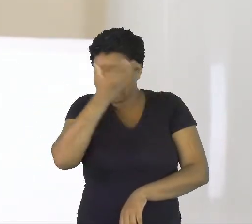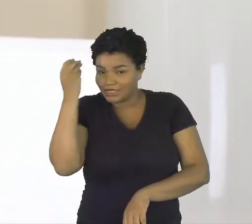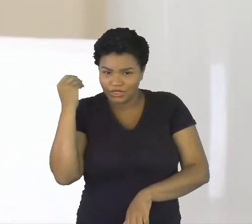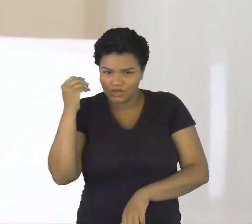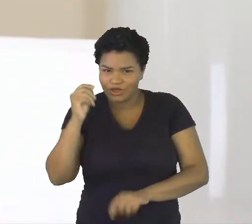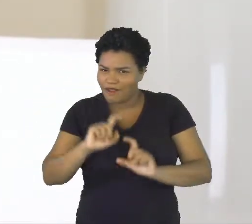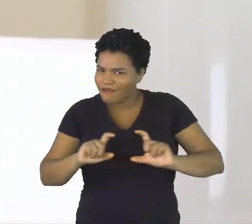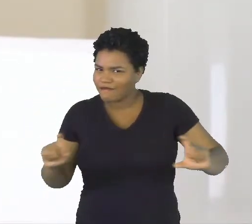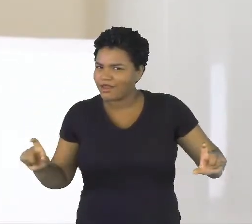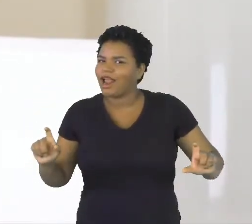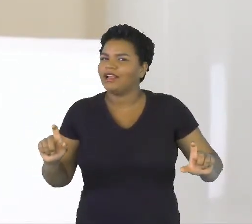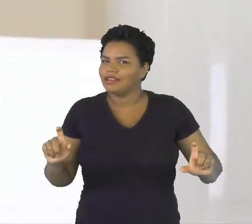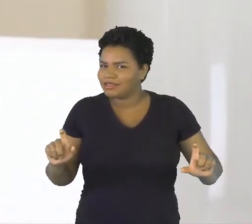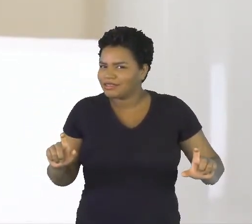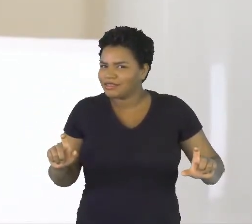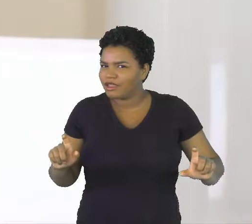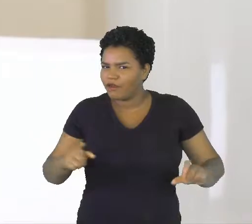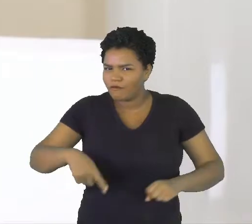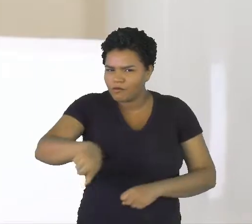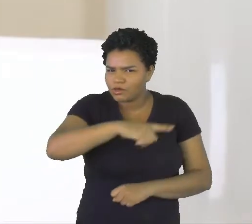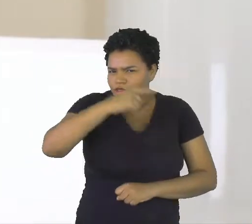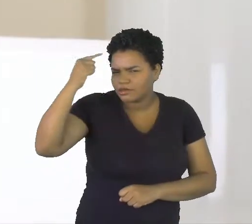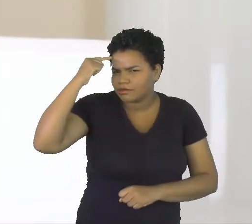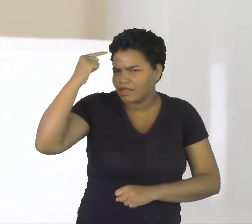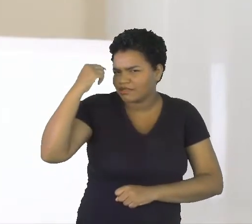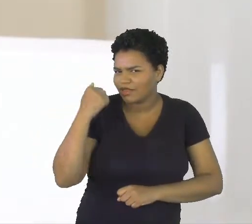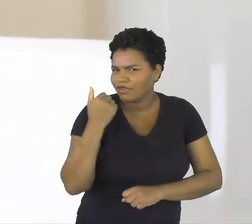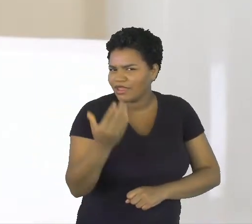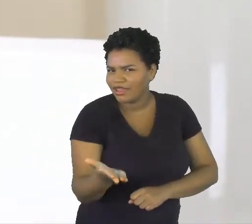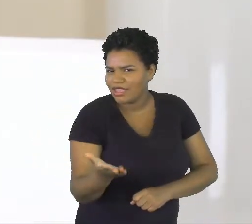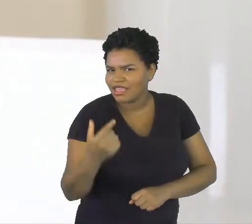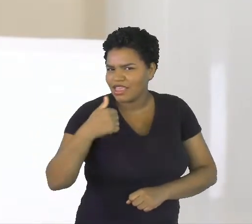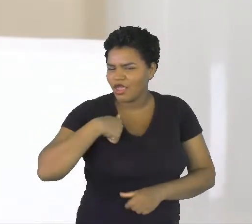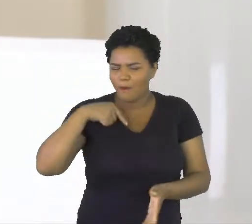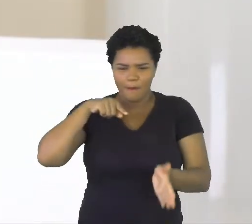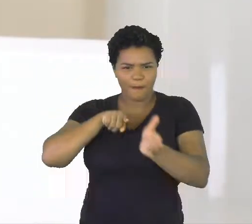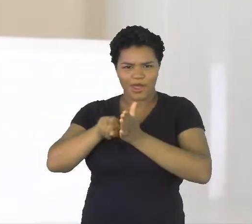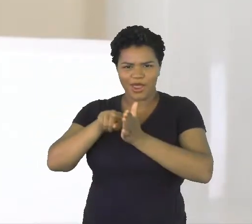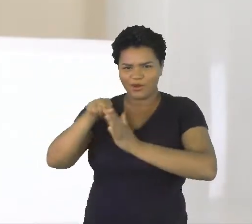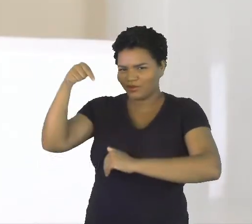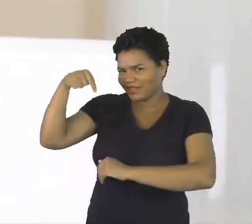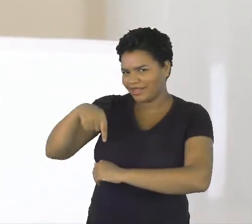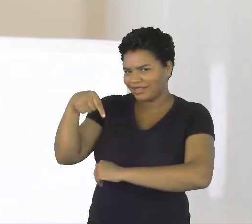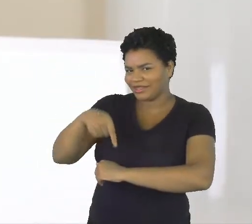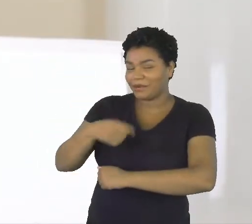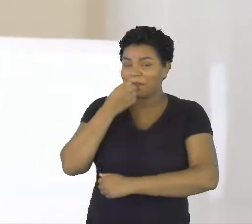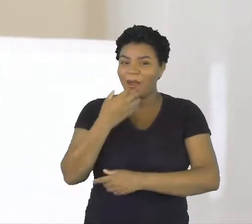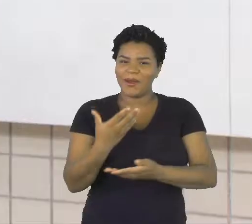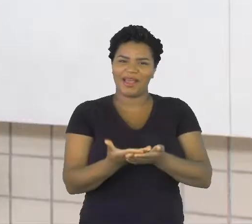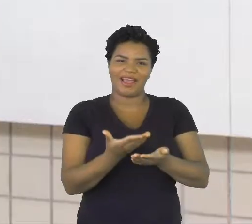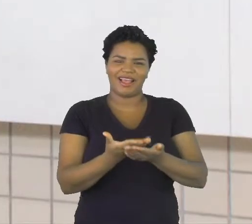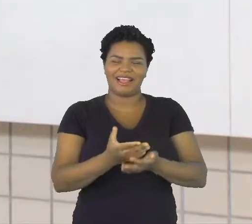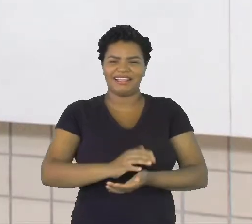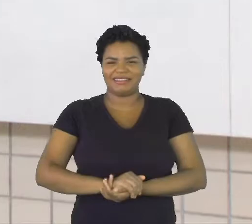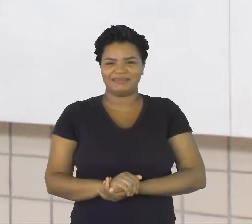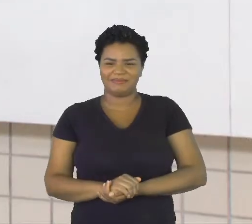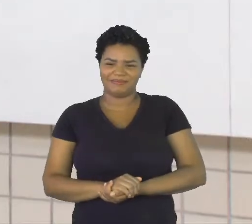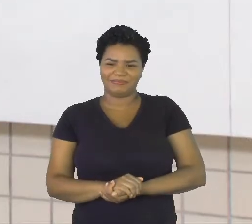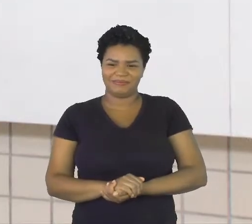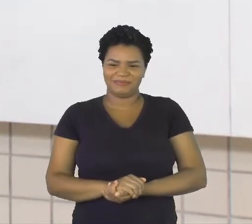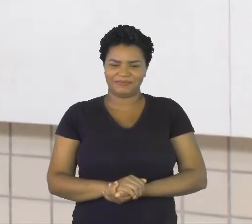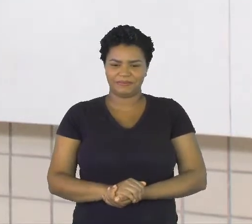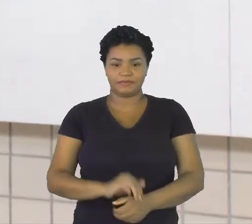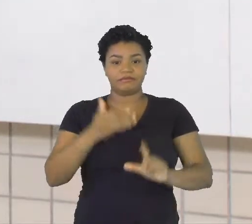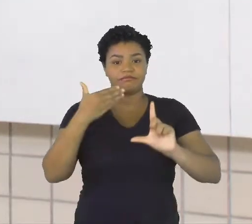lema. Vocês pensam daí e eu pergunto daqui. Boa aula! Em